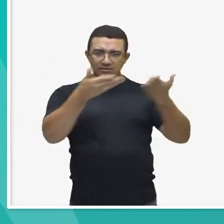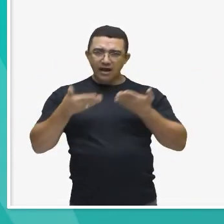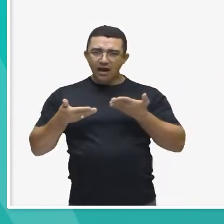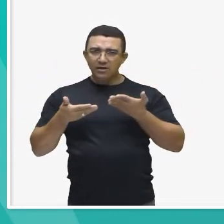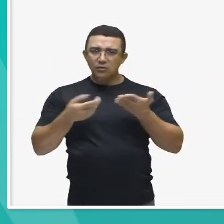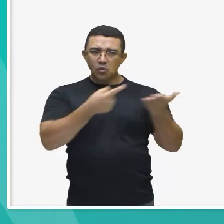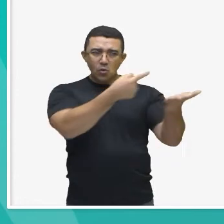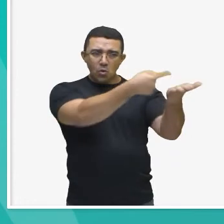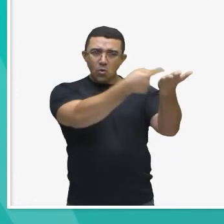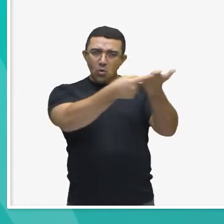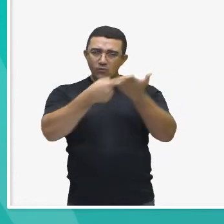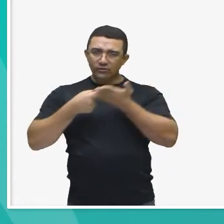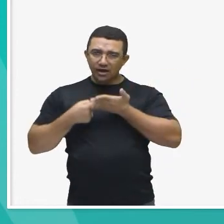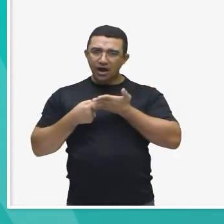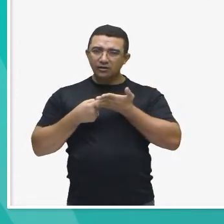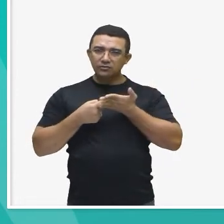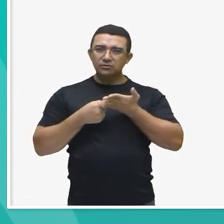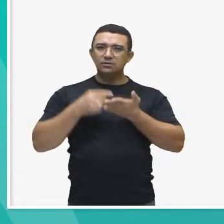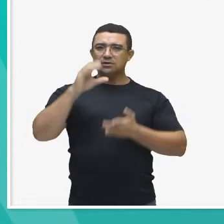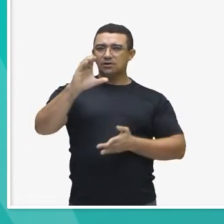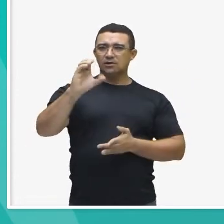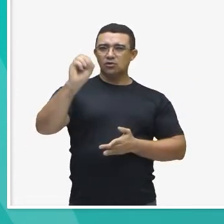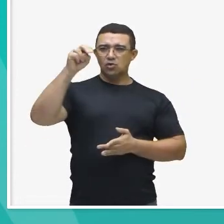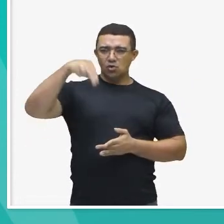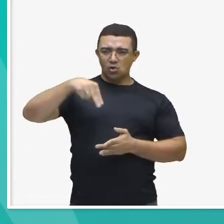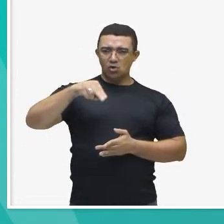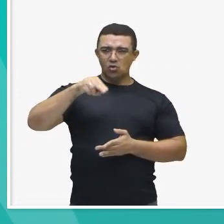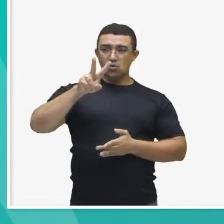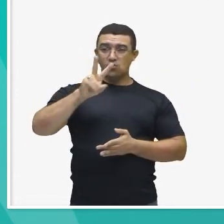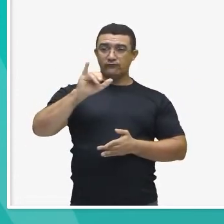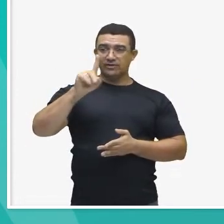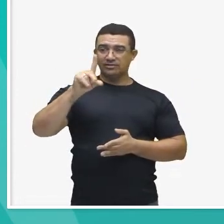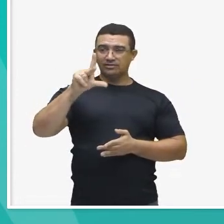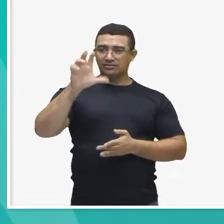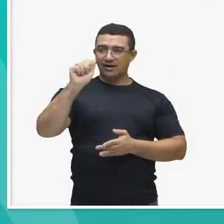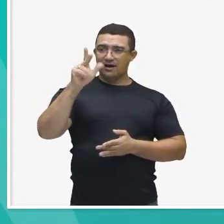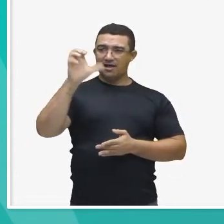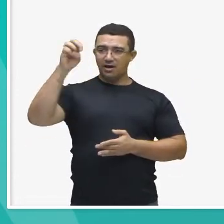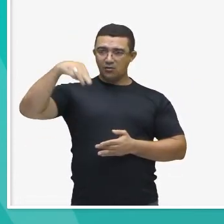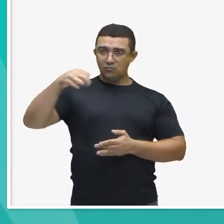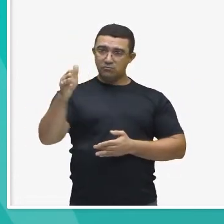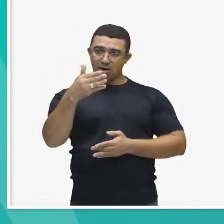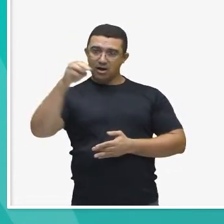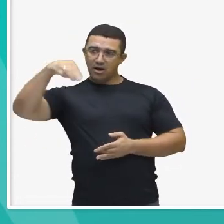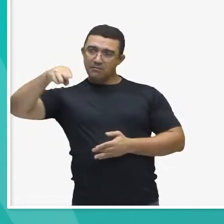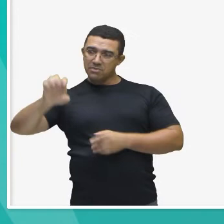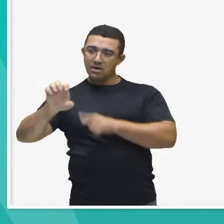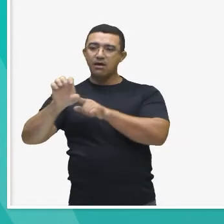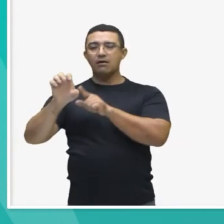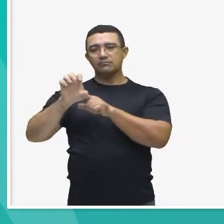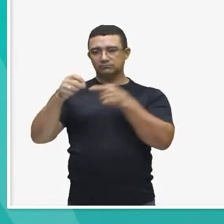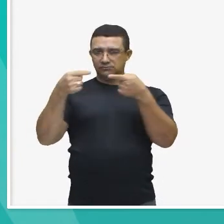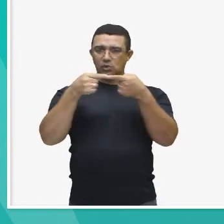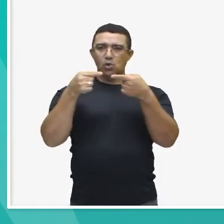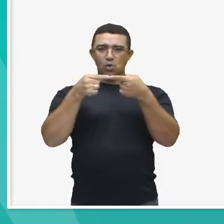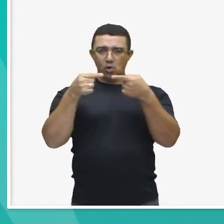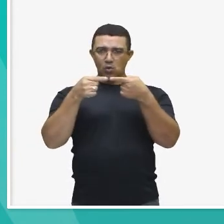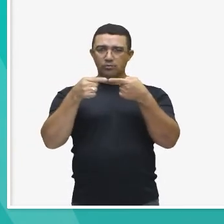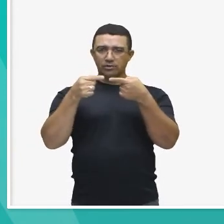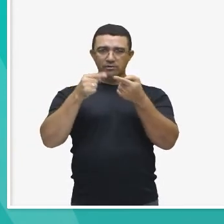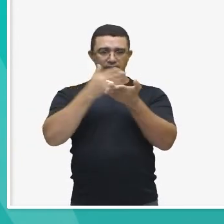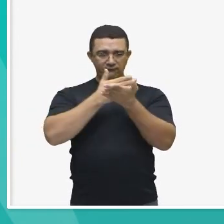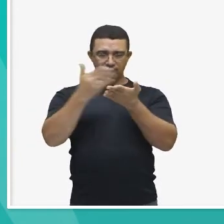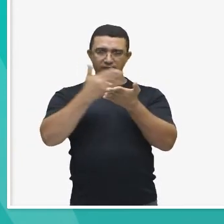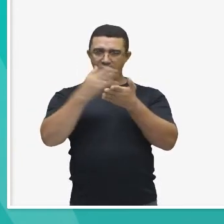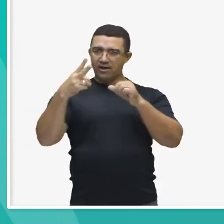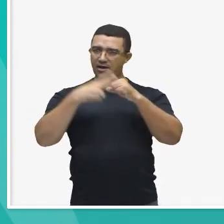casório. Tá certo? Então, diante da ênclise, eu vou iniciar a oração com o